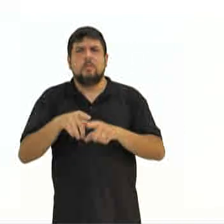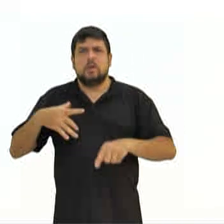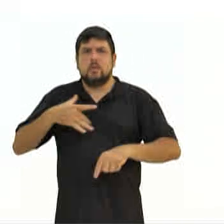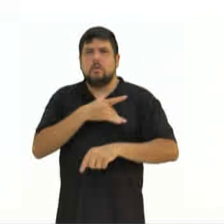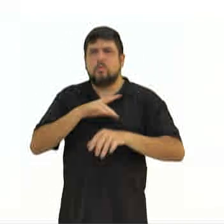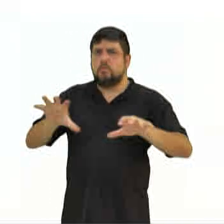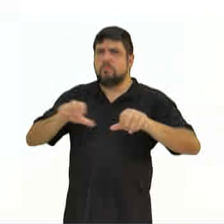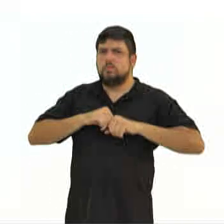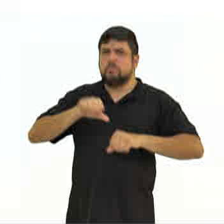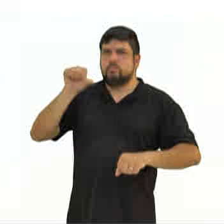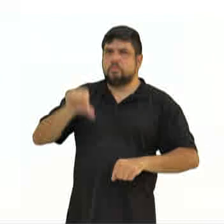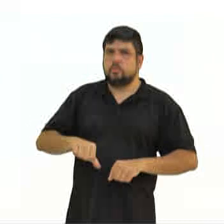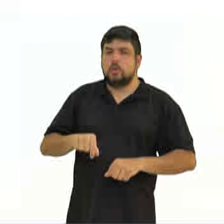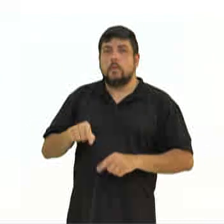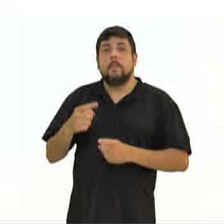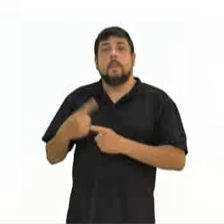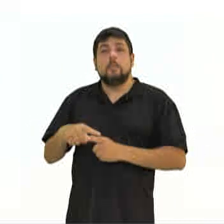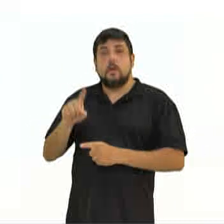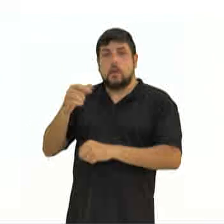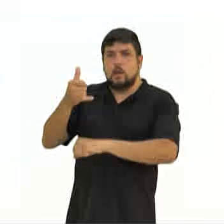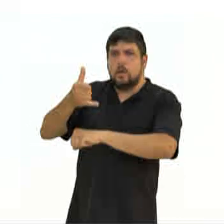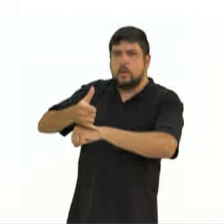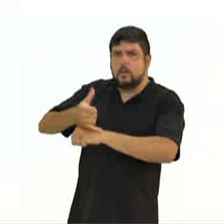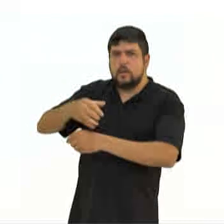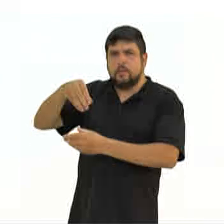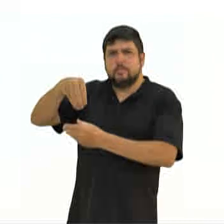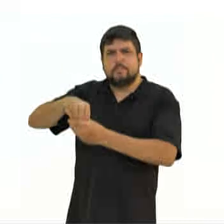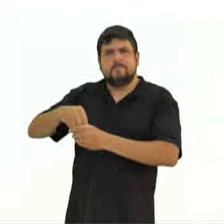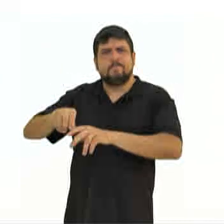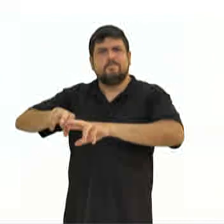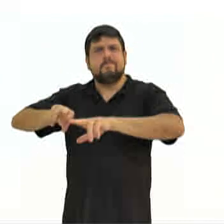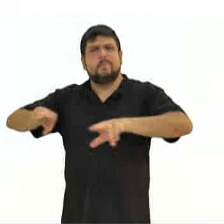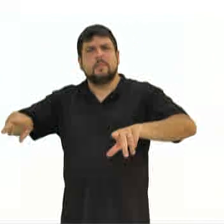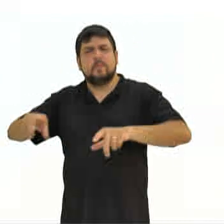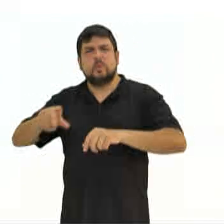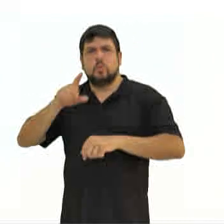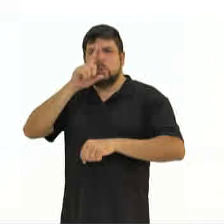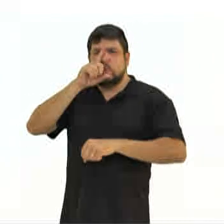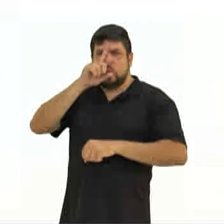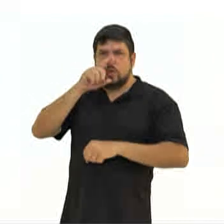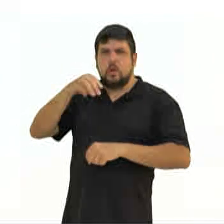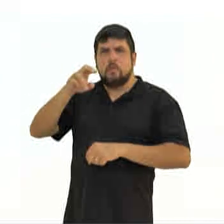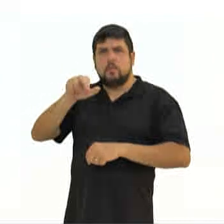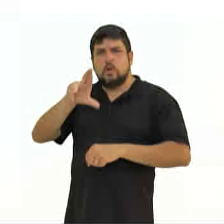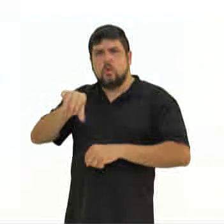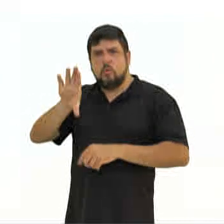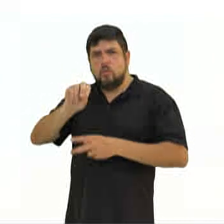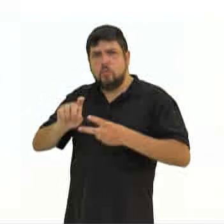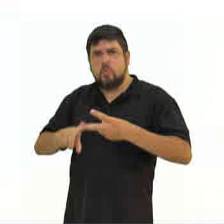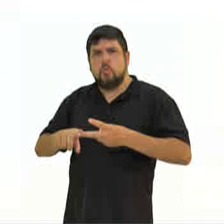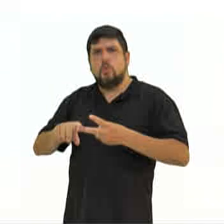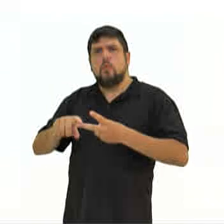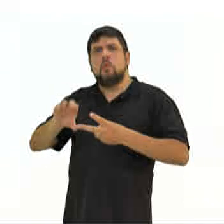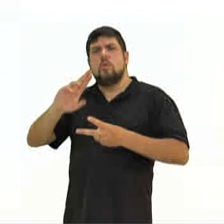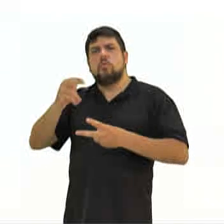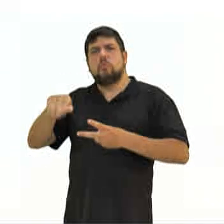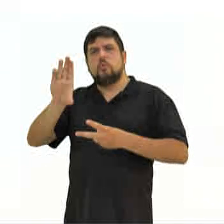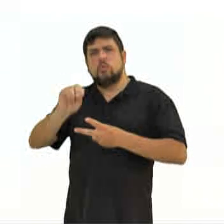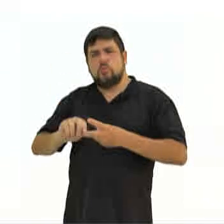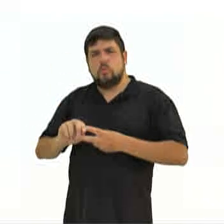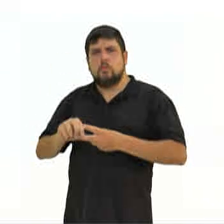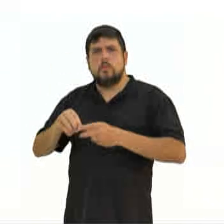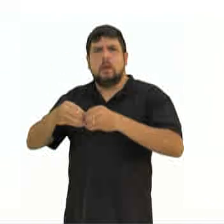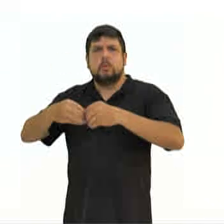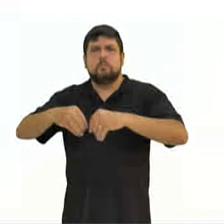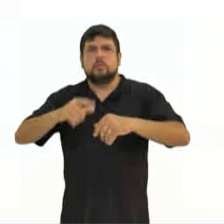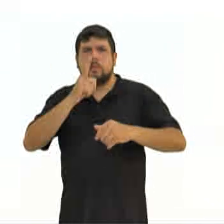são constituídos por metais tóxicos como mercúrio, chumbo, cádmio, que contaminam a população, o ar, a água e o